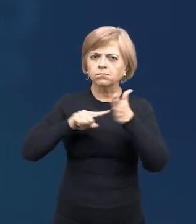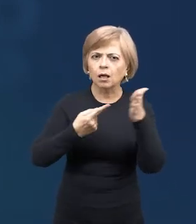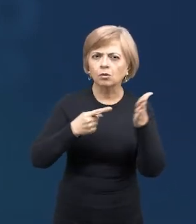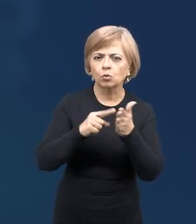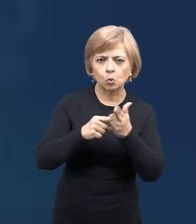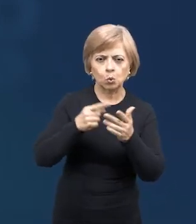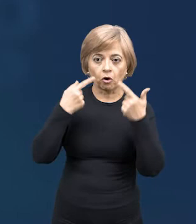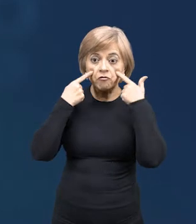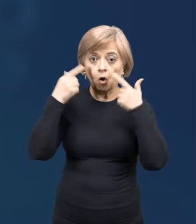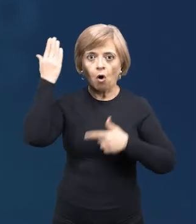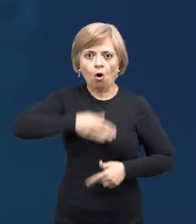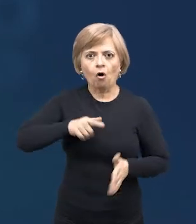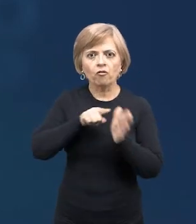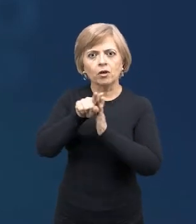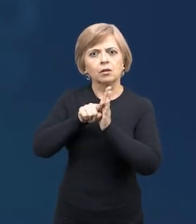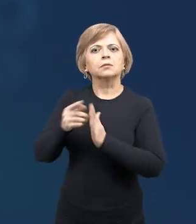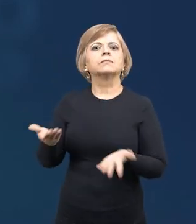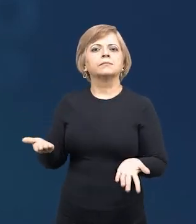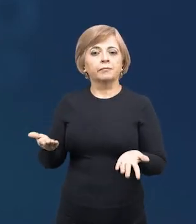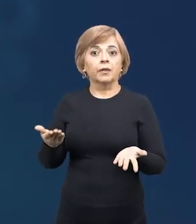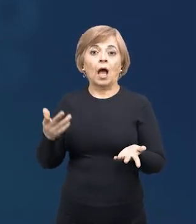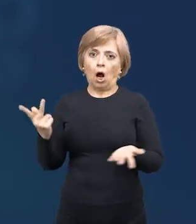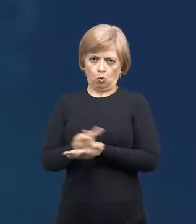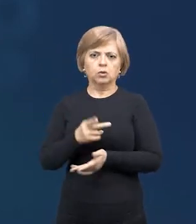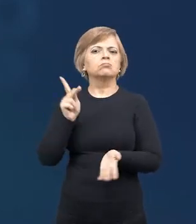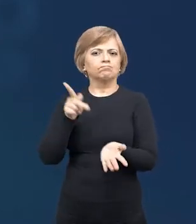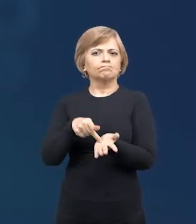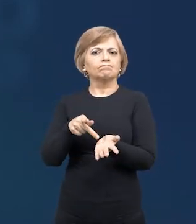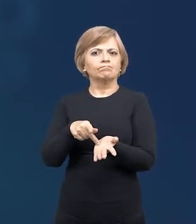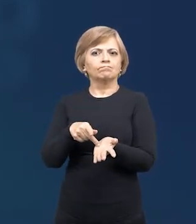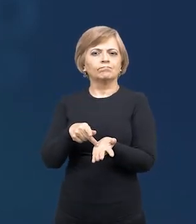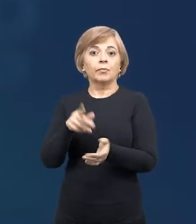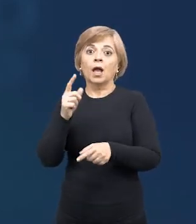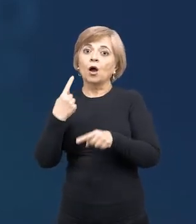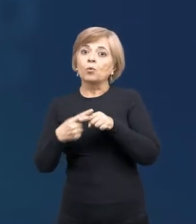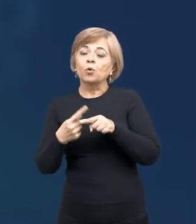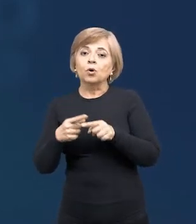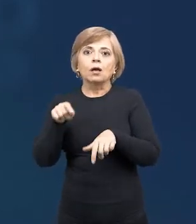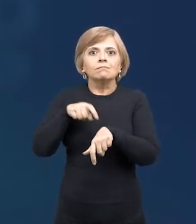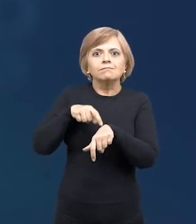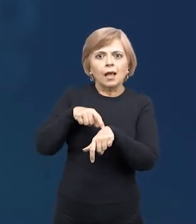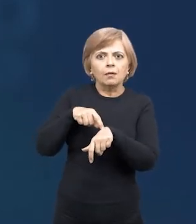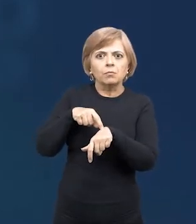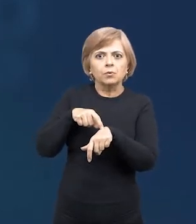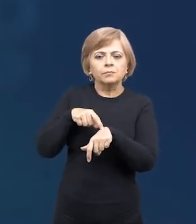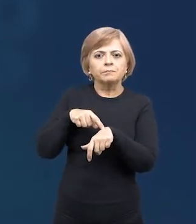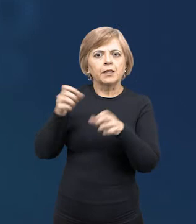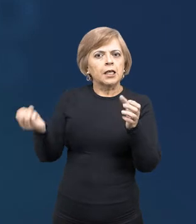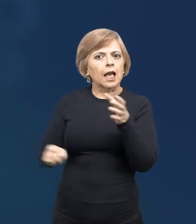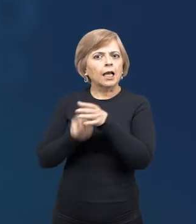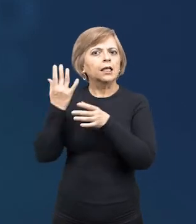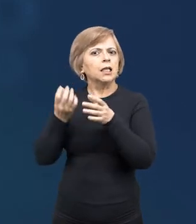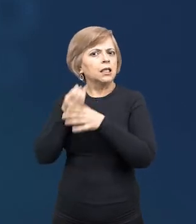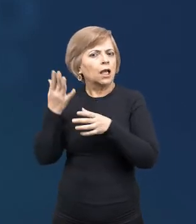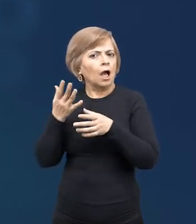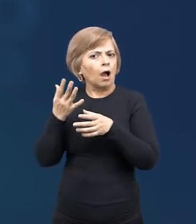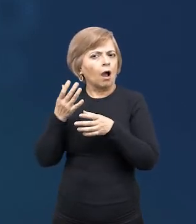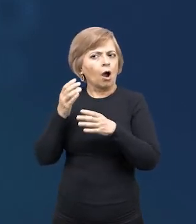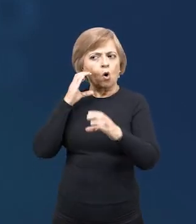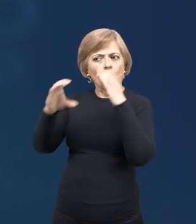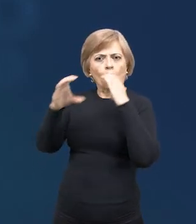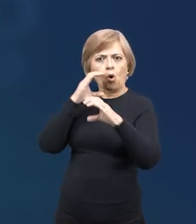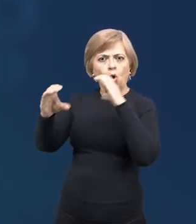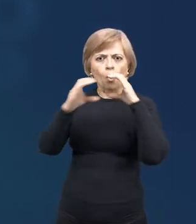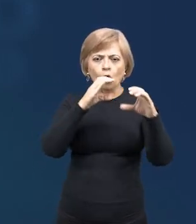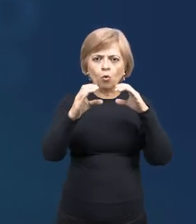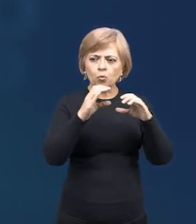estado. Então, isso, de fato, acabou acontecendo. Ao mesmo tempo, foram criados novos canais de comunicação com os